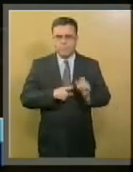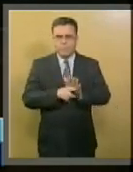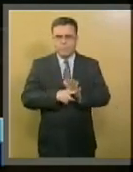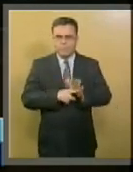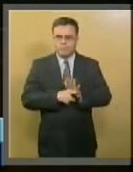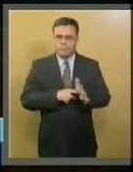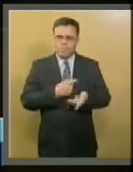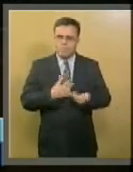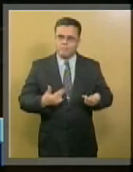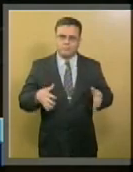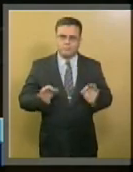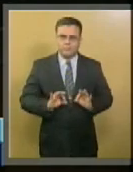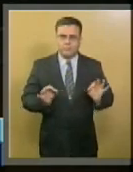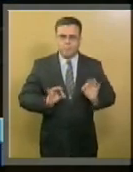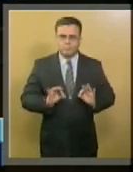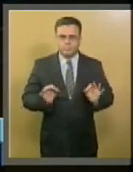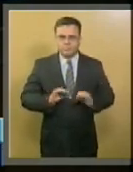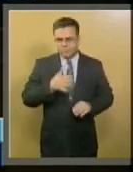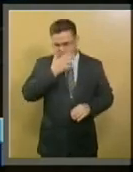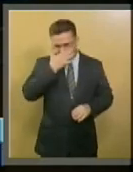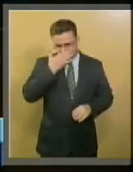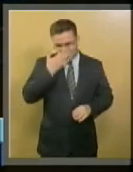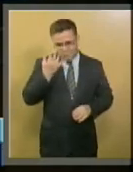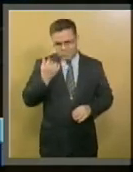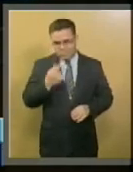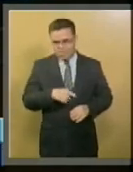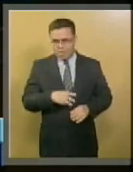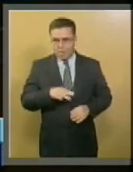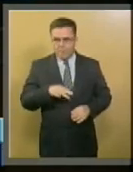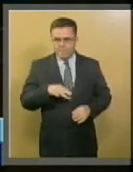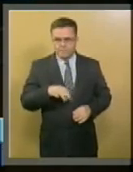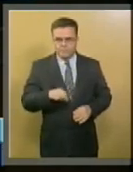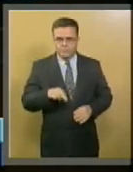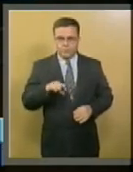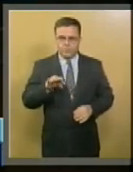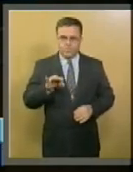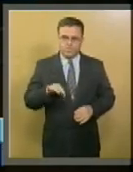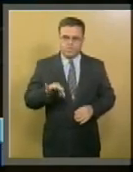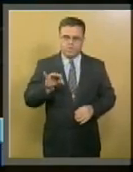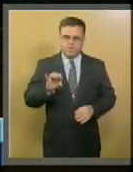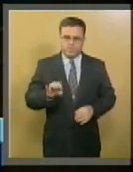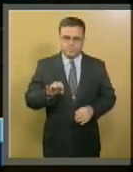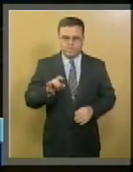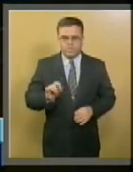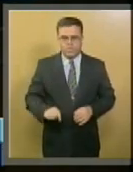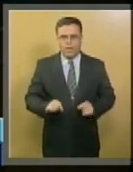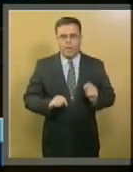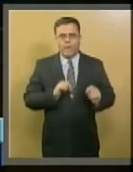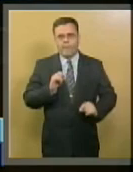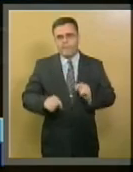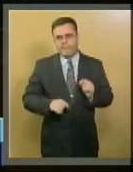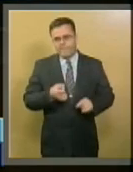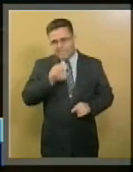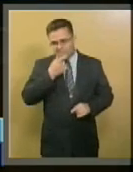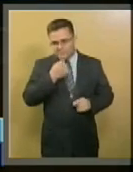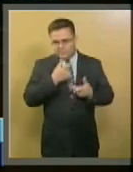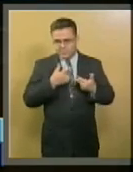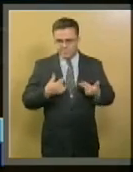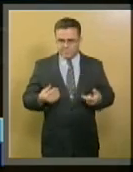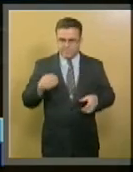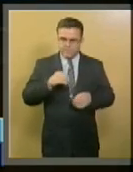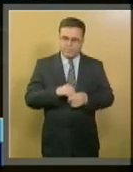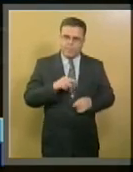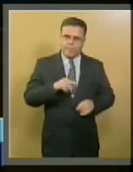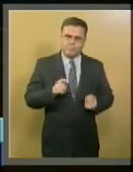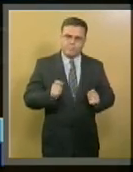um tratamento todo. Ele está com otite, né? A gente prescreveu medicação tópica no conduto